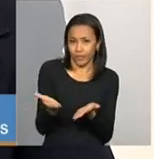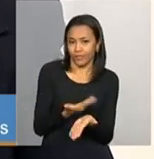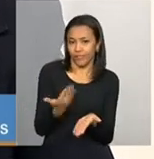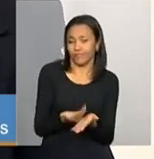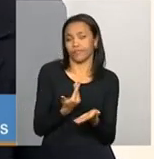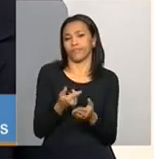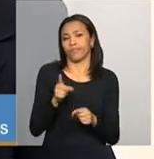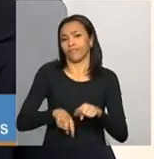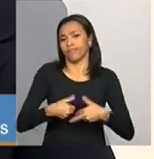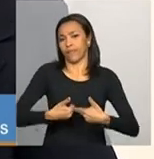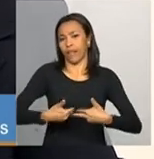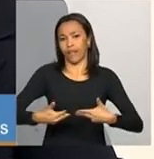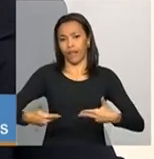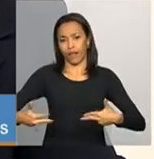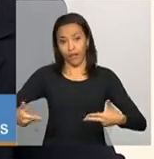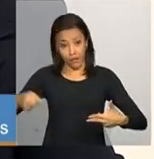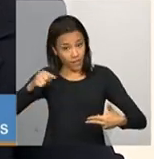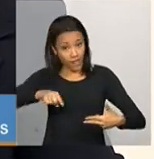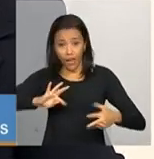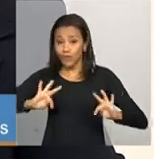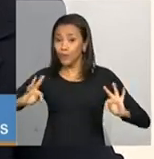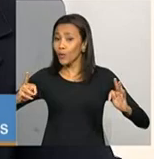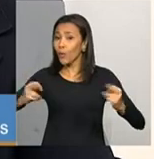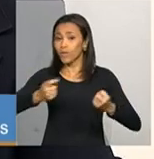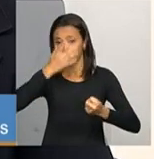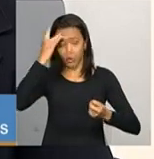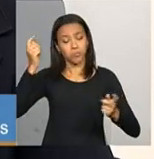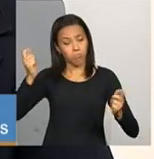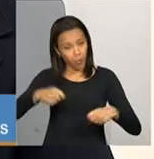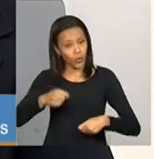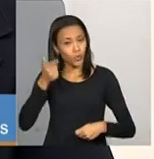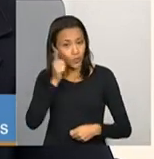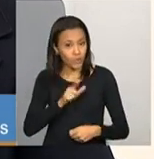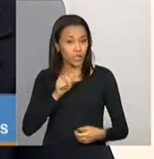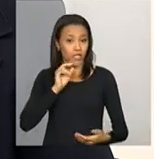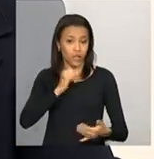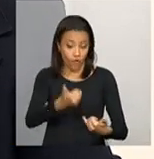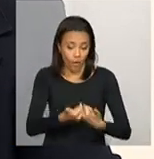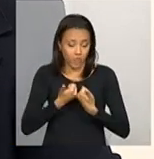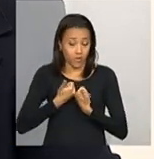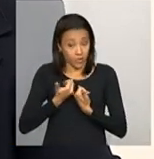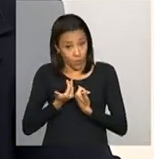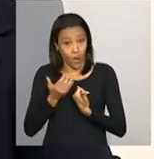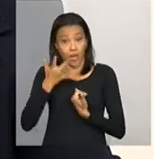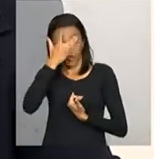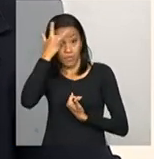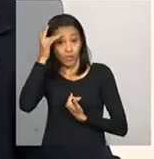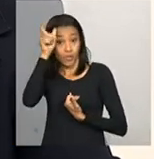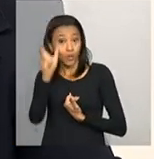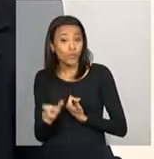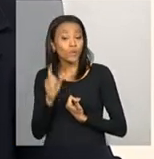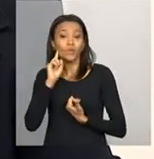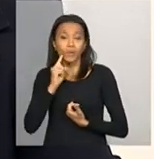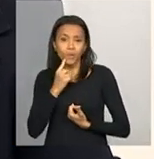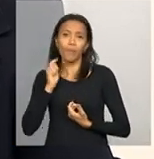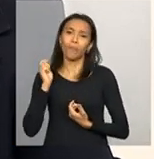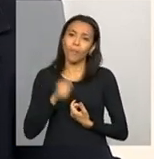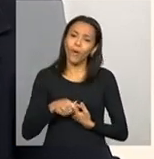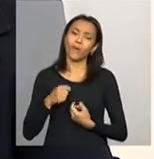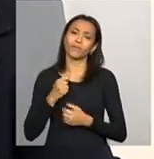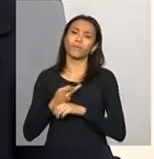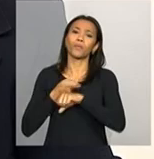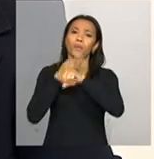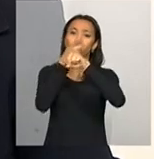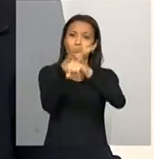e que são de acesso a todas as pessoas. As pessoas surdas, elas podem procurar os Centros